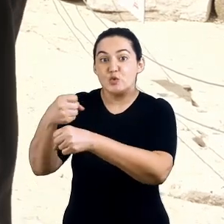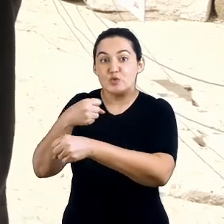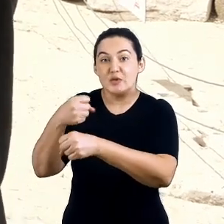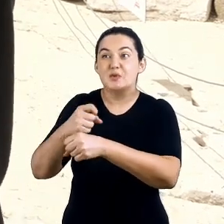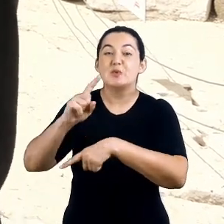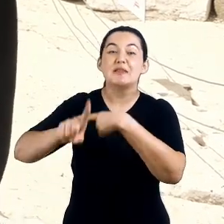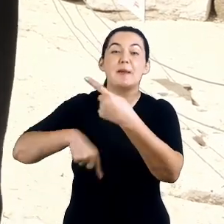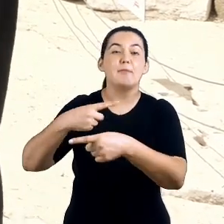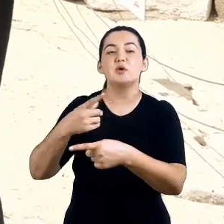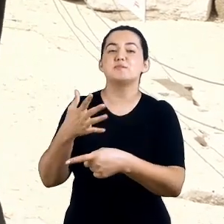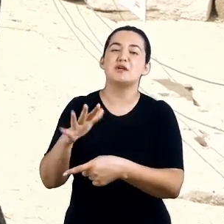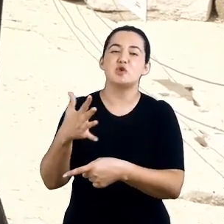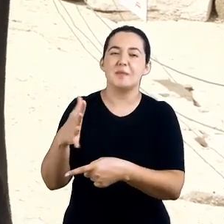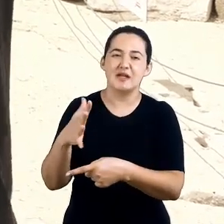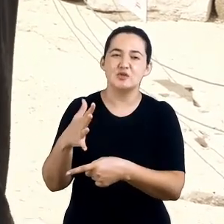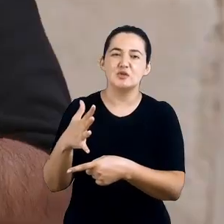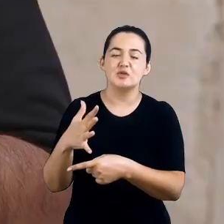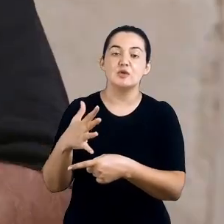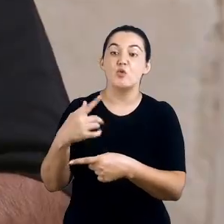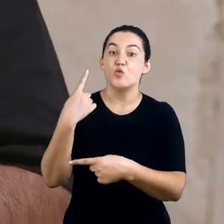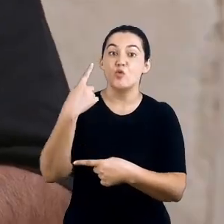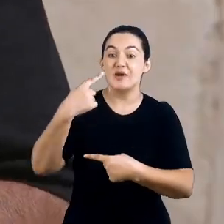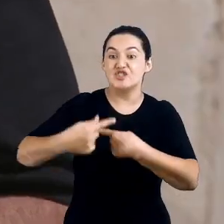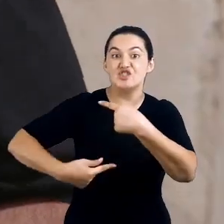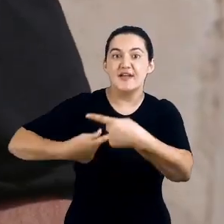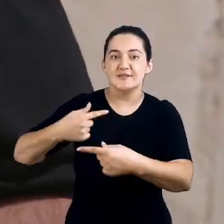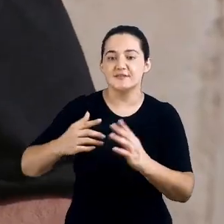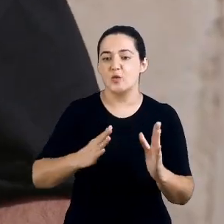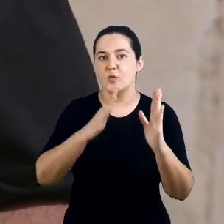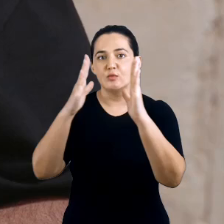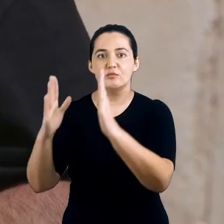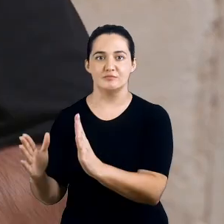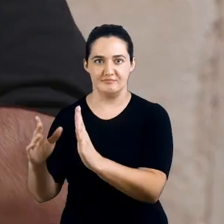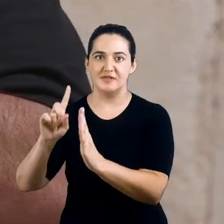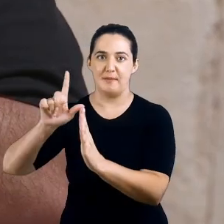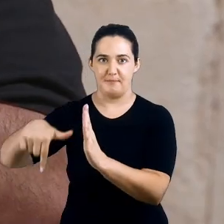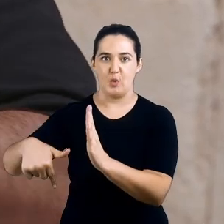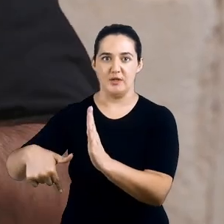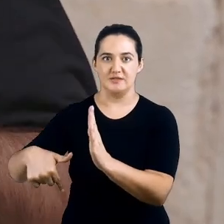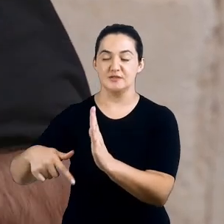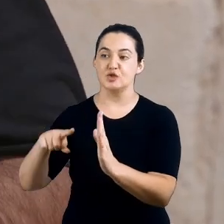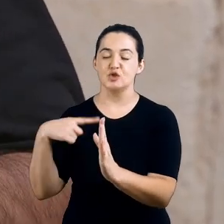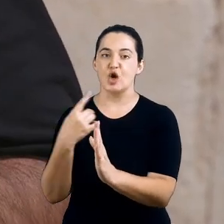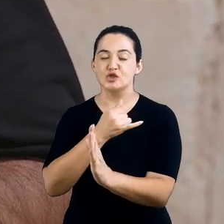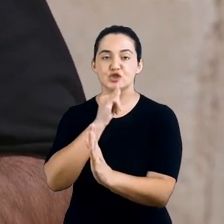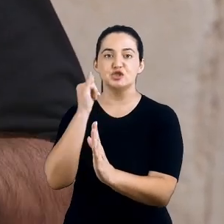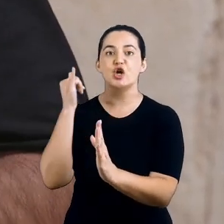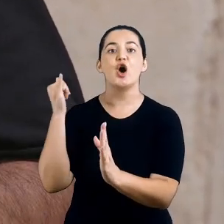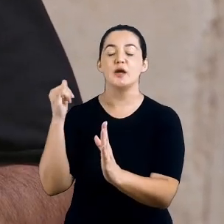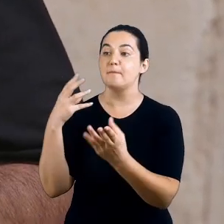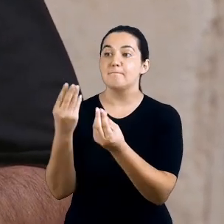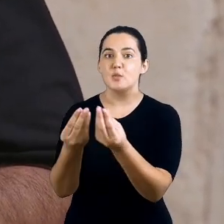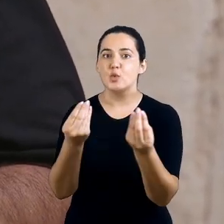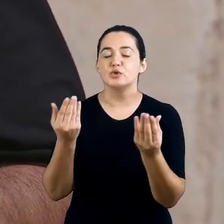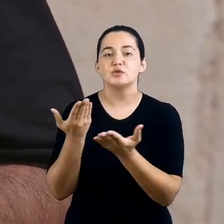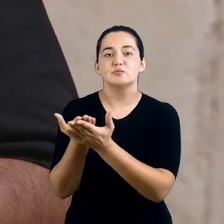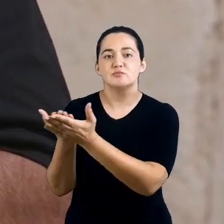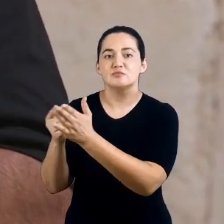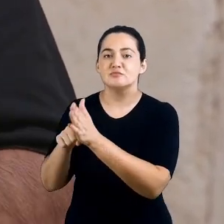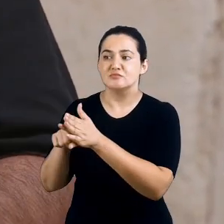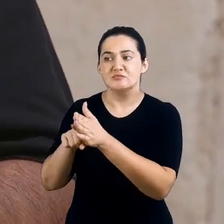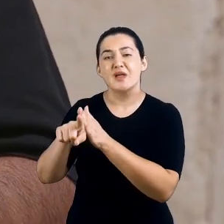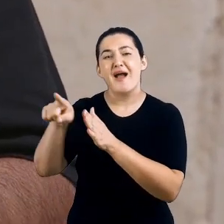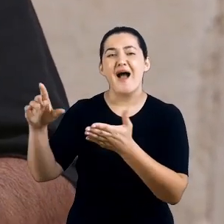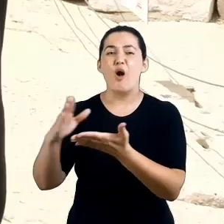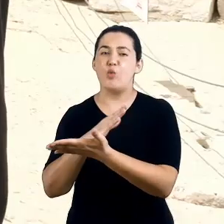construído, pelo menos o que vemos aqui, cerca de uma geração depois do rei Herodes. Isto é um choque para muitos estudiosos e